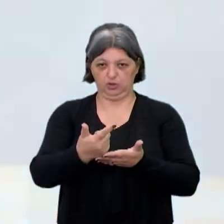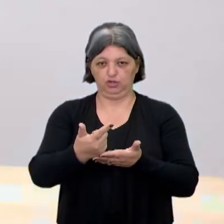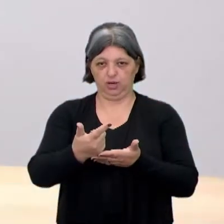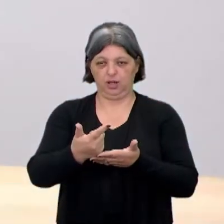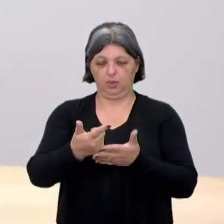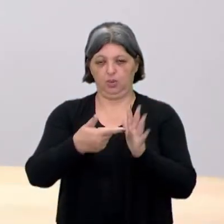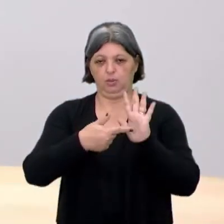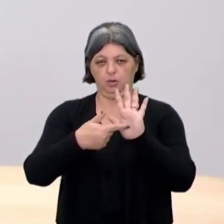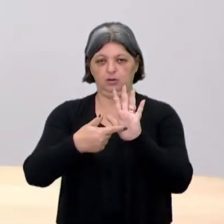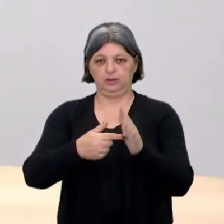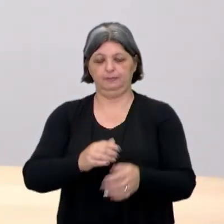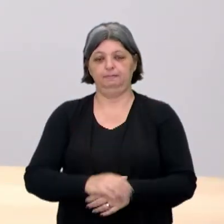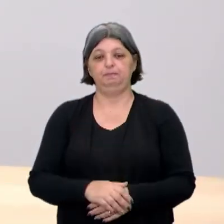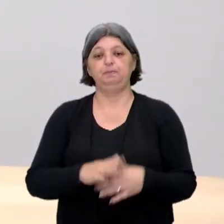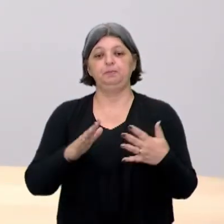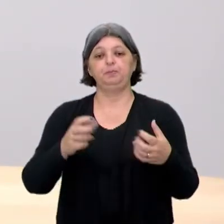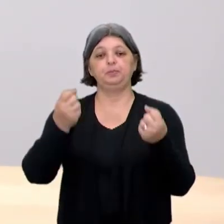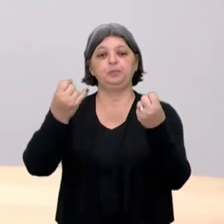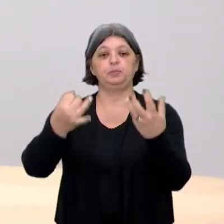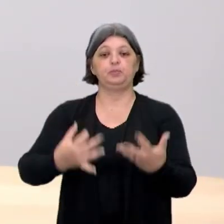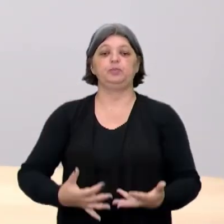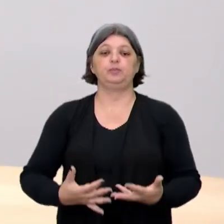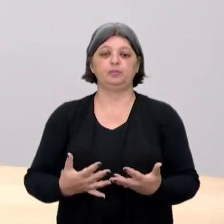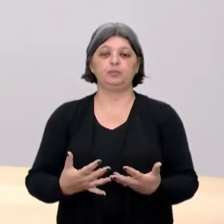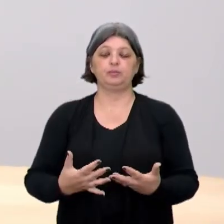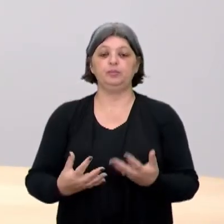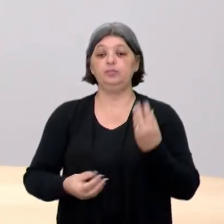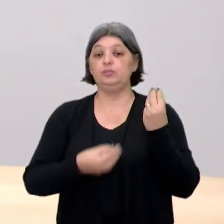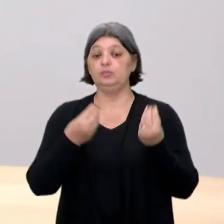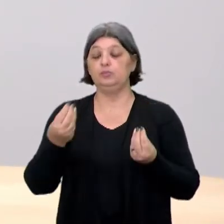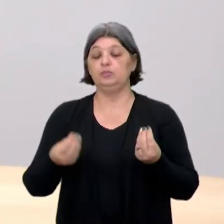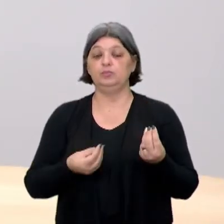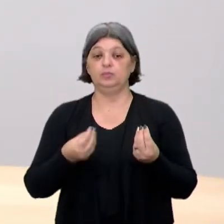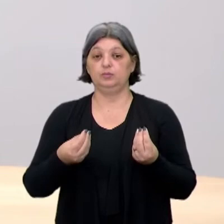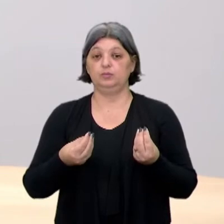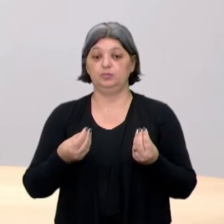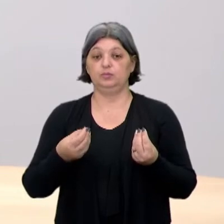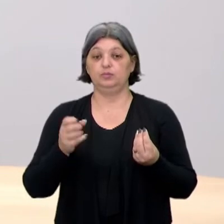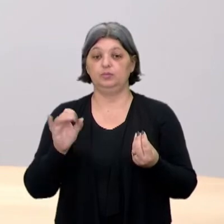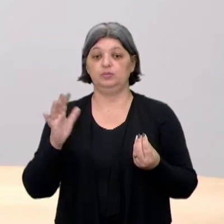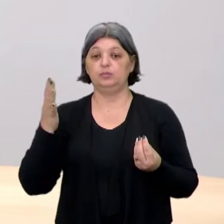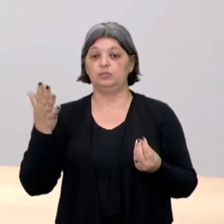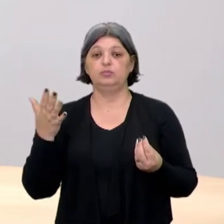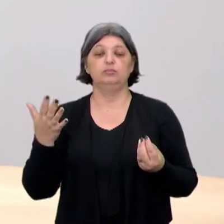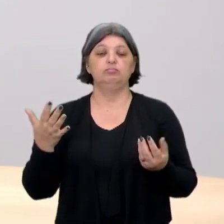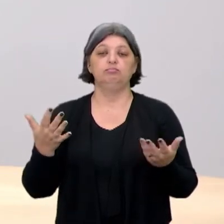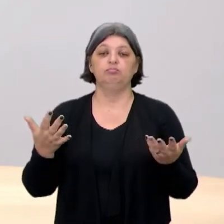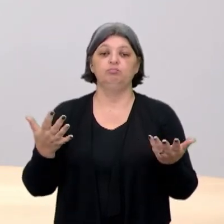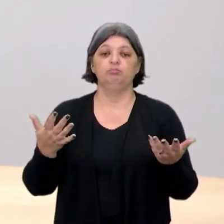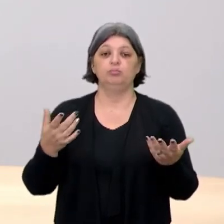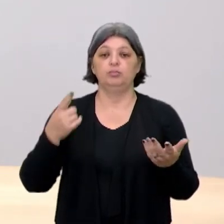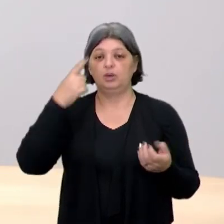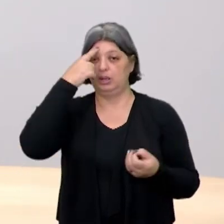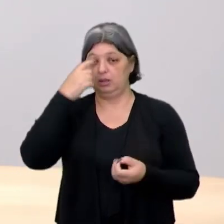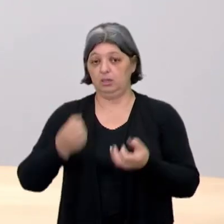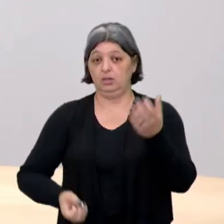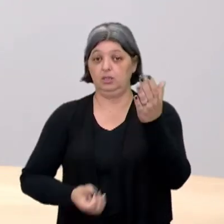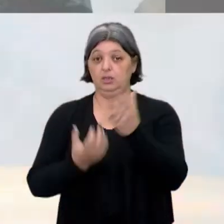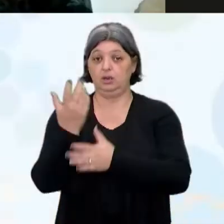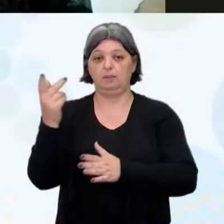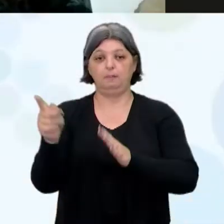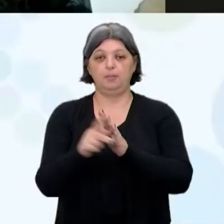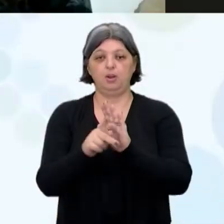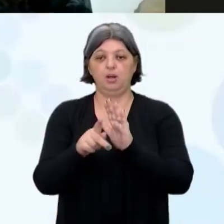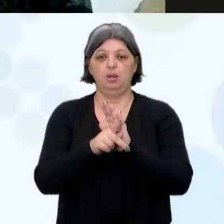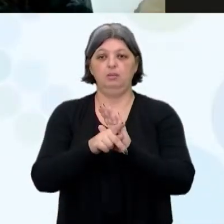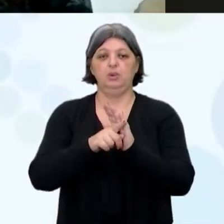aqui, ô Gabriel, como é que funciona essa questão de você criar a sua charge no jornal, por